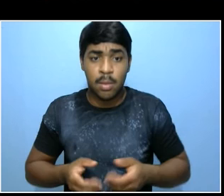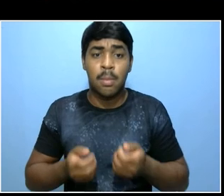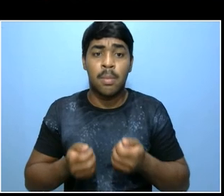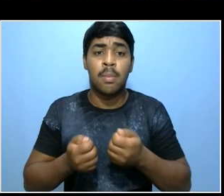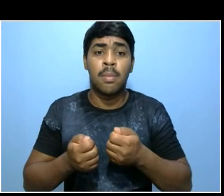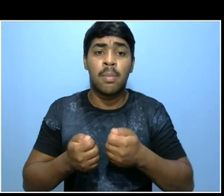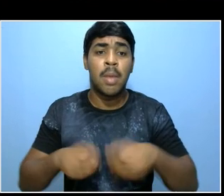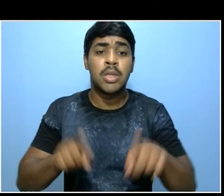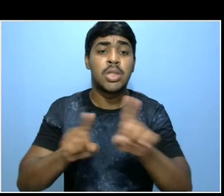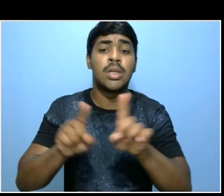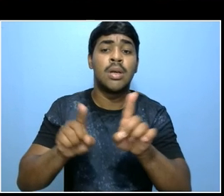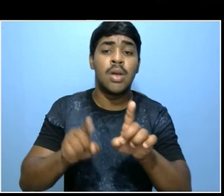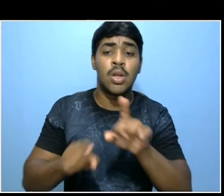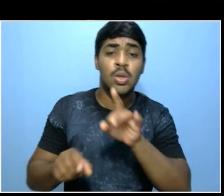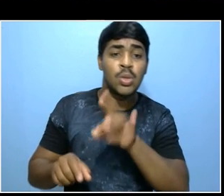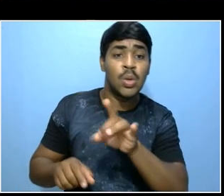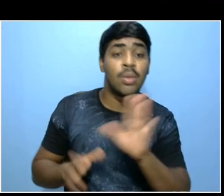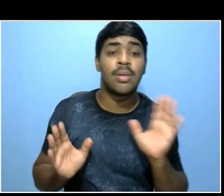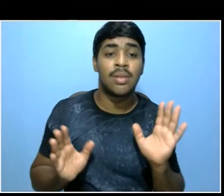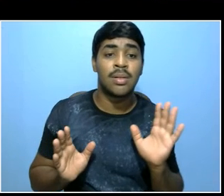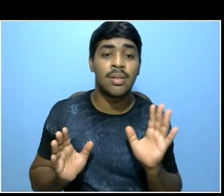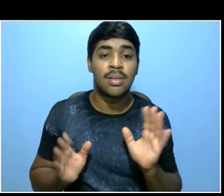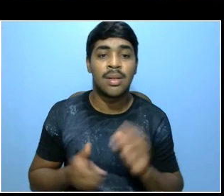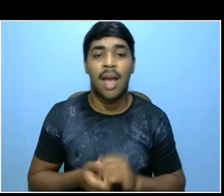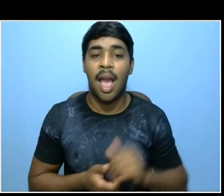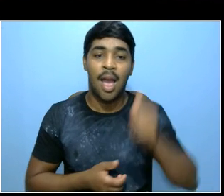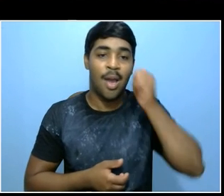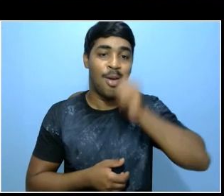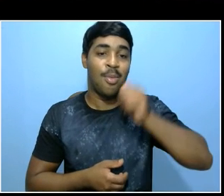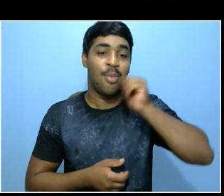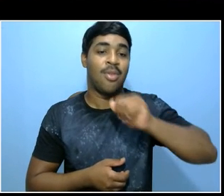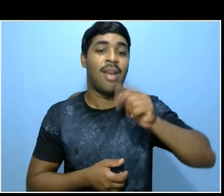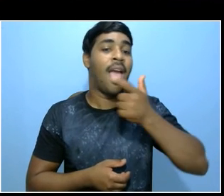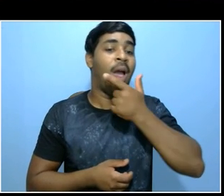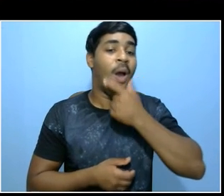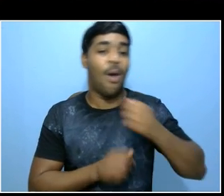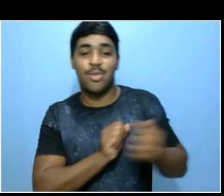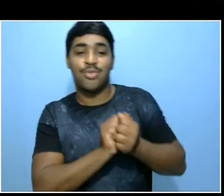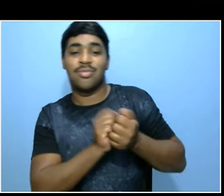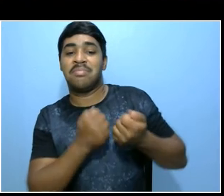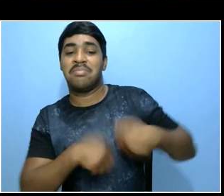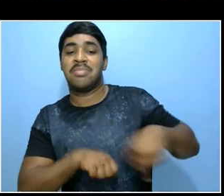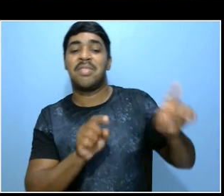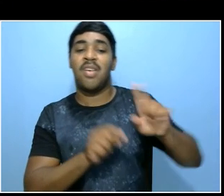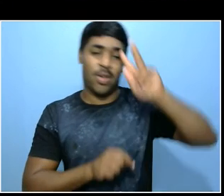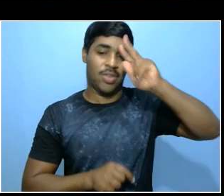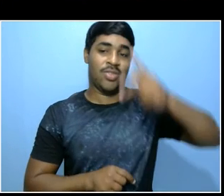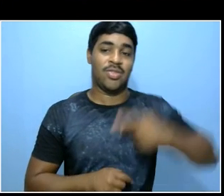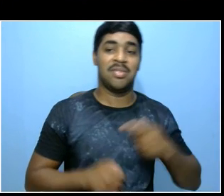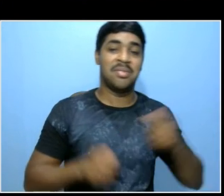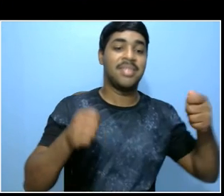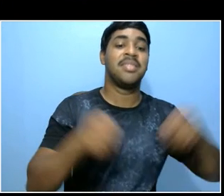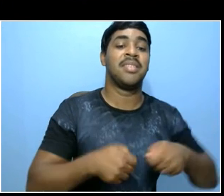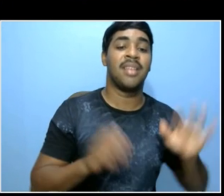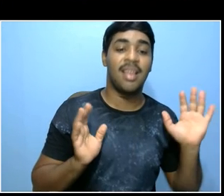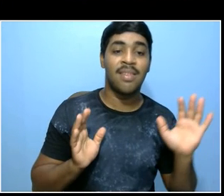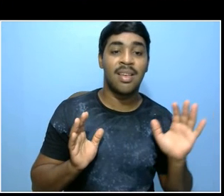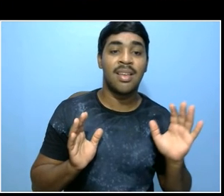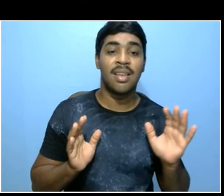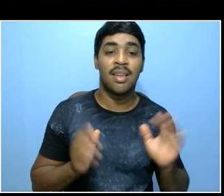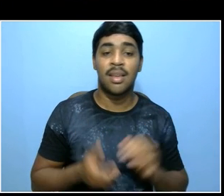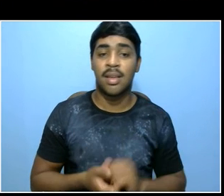bebê sozinho? No caso, a mulher ia dominar o mundo, né? Ela não ia precisar de um parceiro para desenvolver seu bebê, no caso,